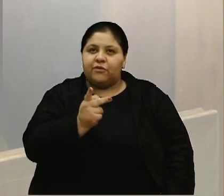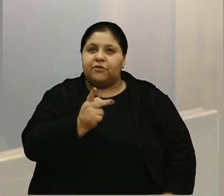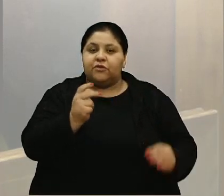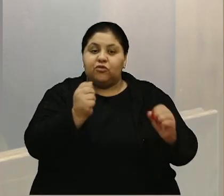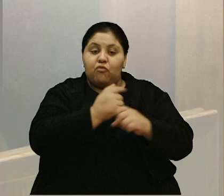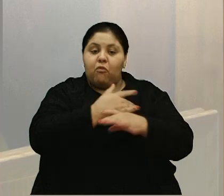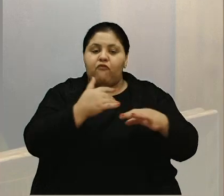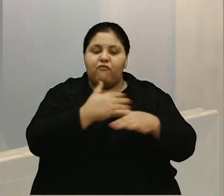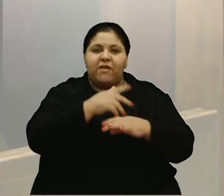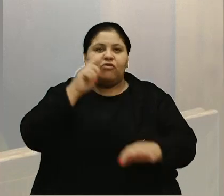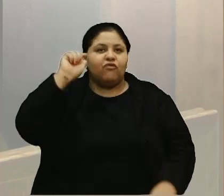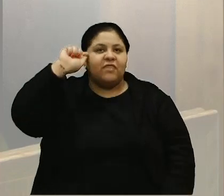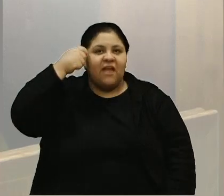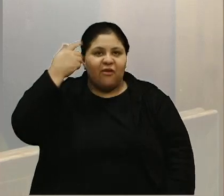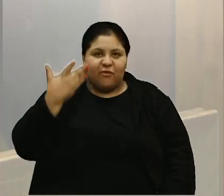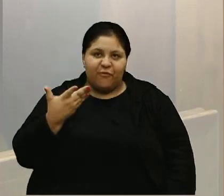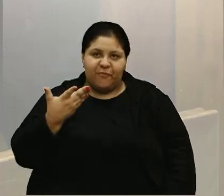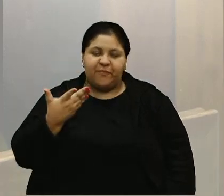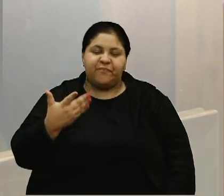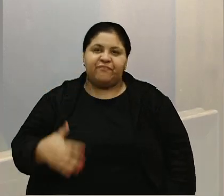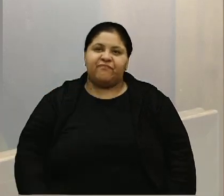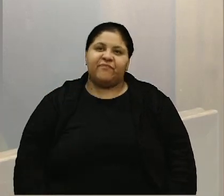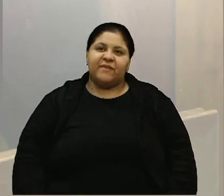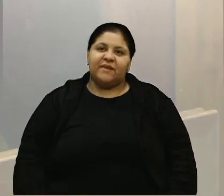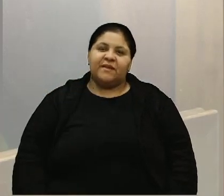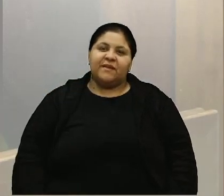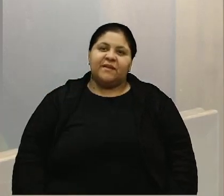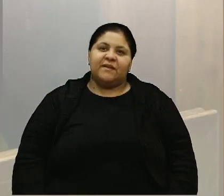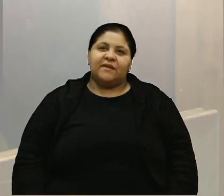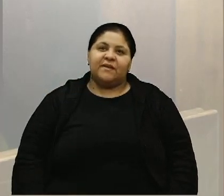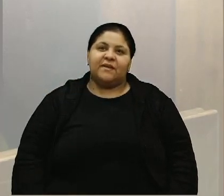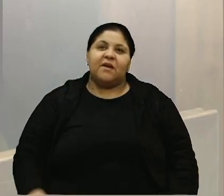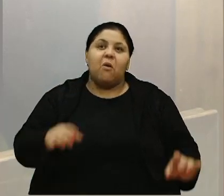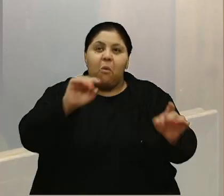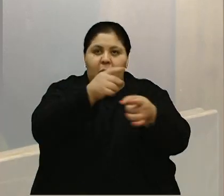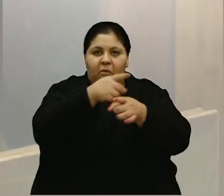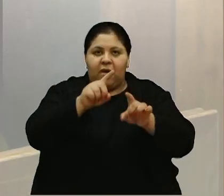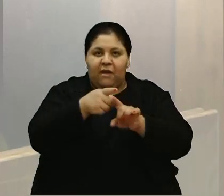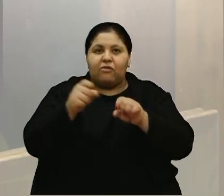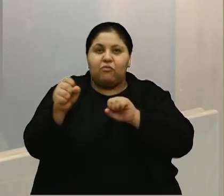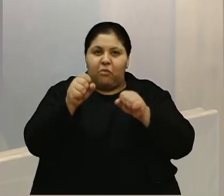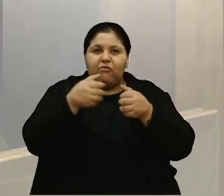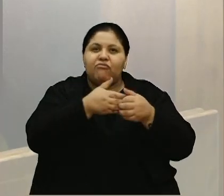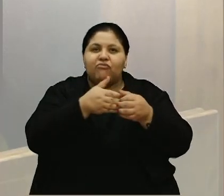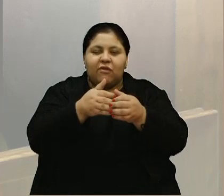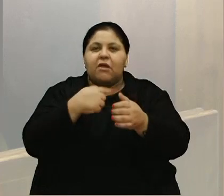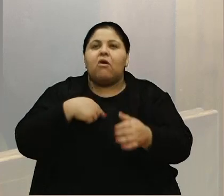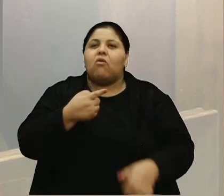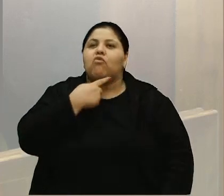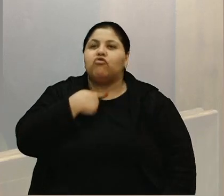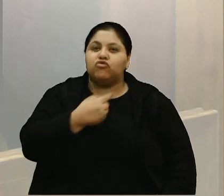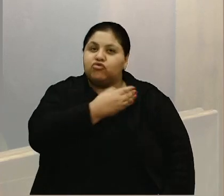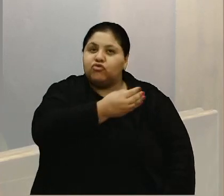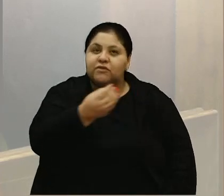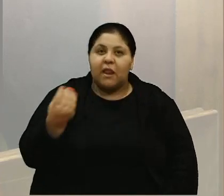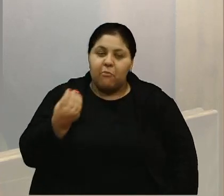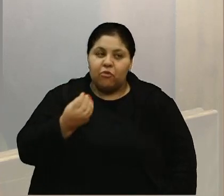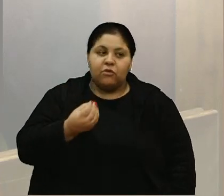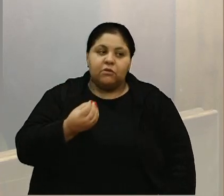Movimento Negro. Então, eu tenho um canto, se tu puder acompanhar conosco, eu gostaria muito que todo